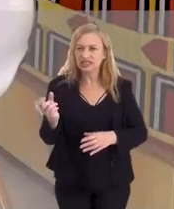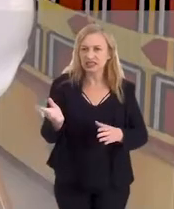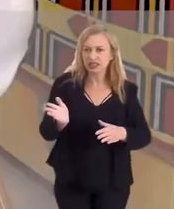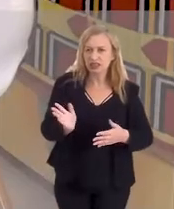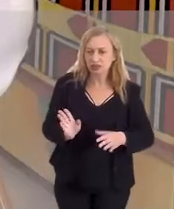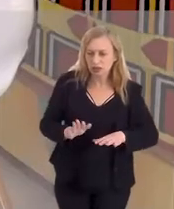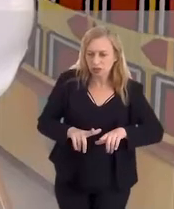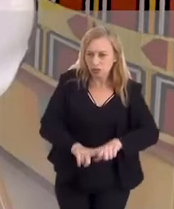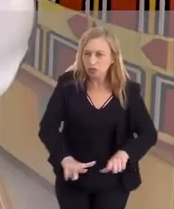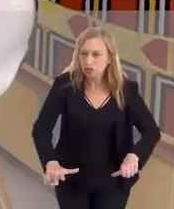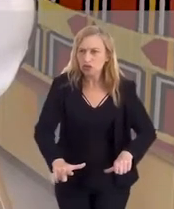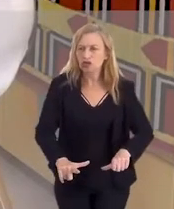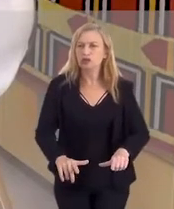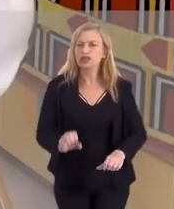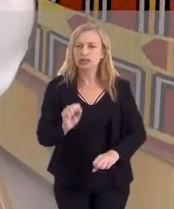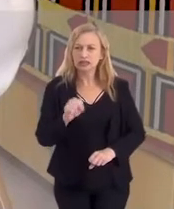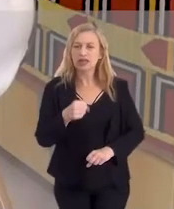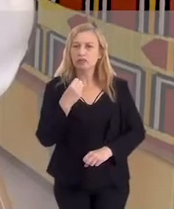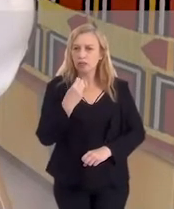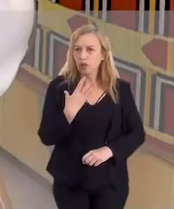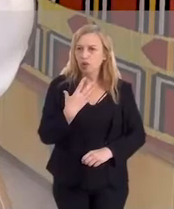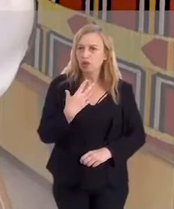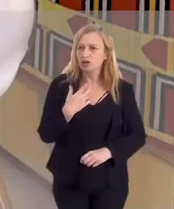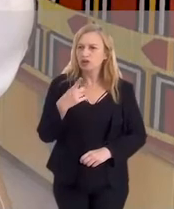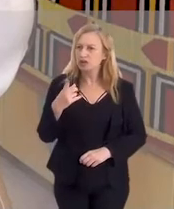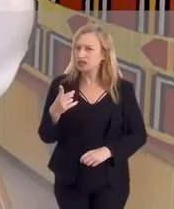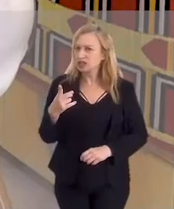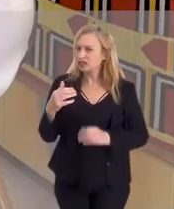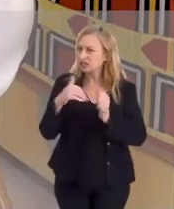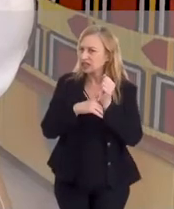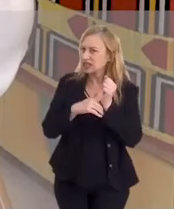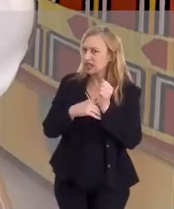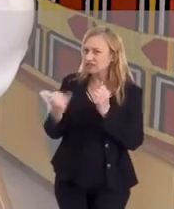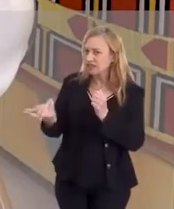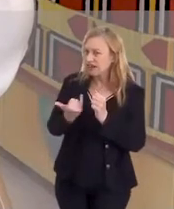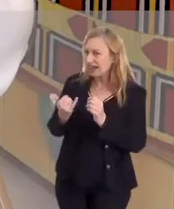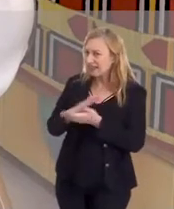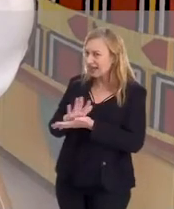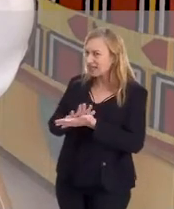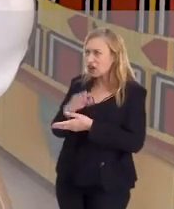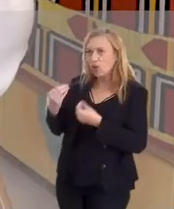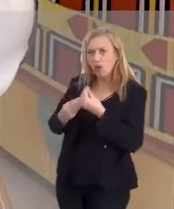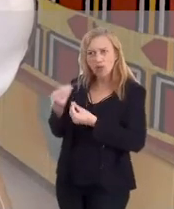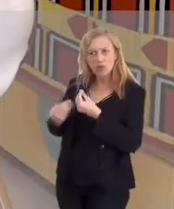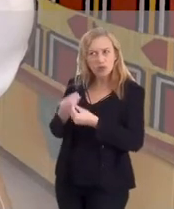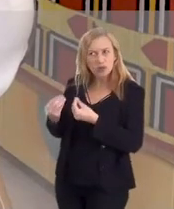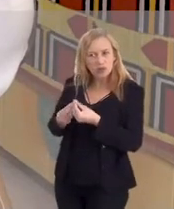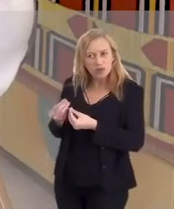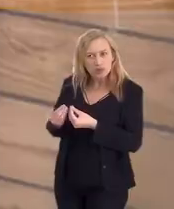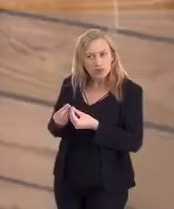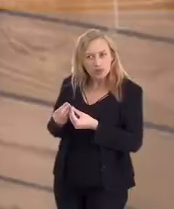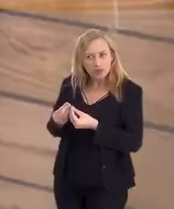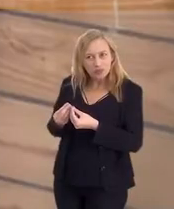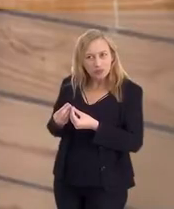Sim. Muito bom. E você não vai me contar o segredo de como é feito